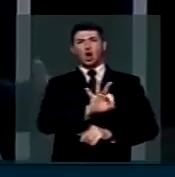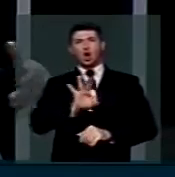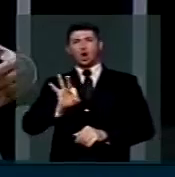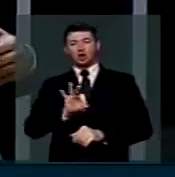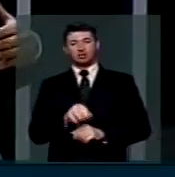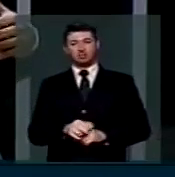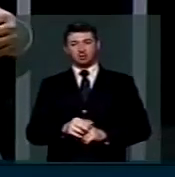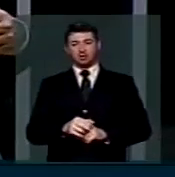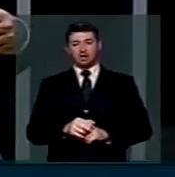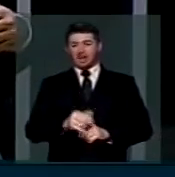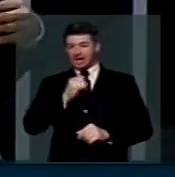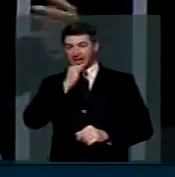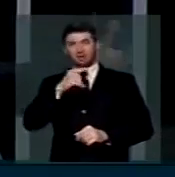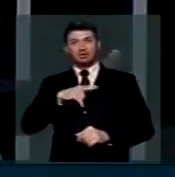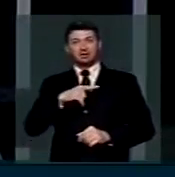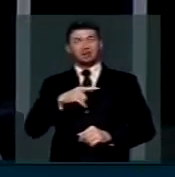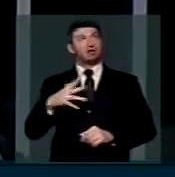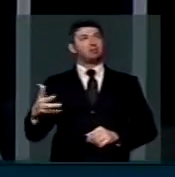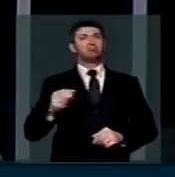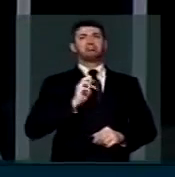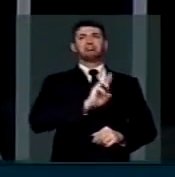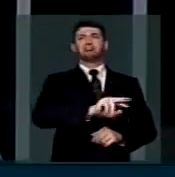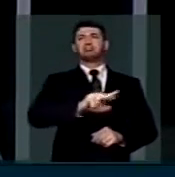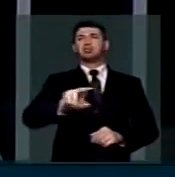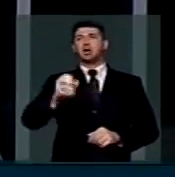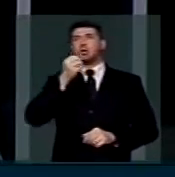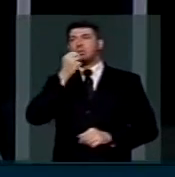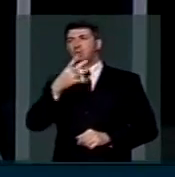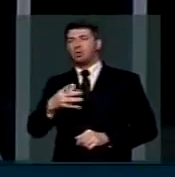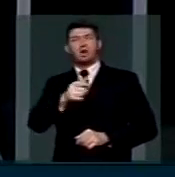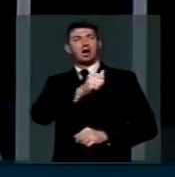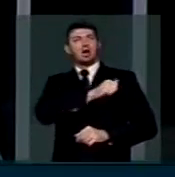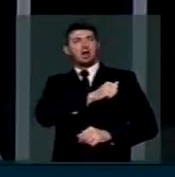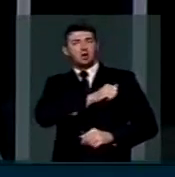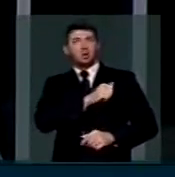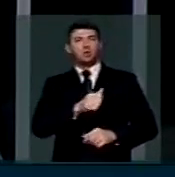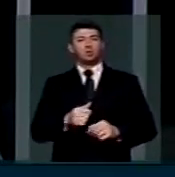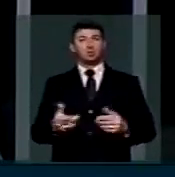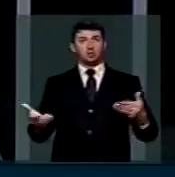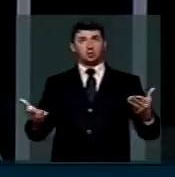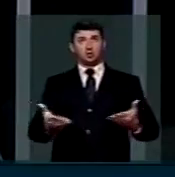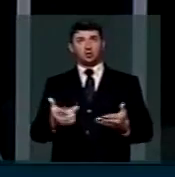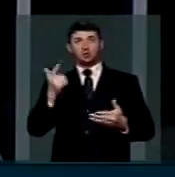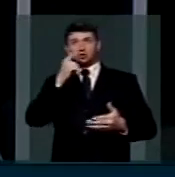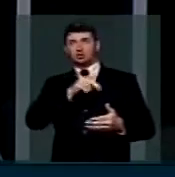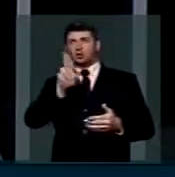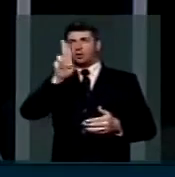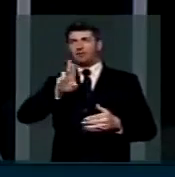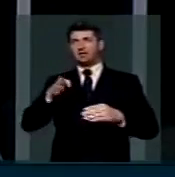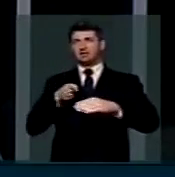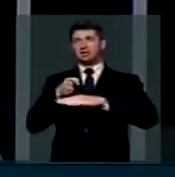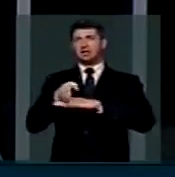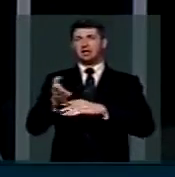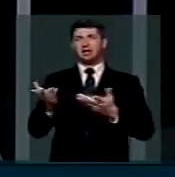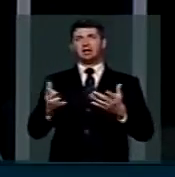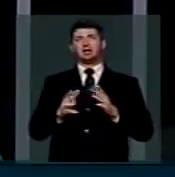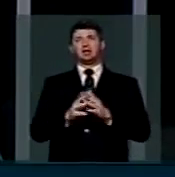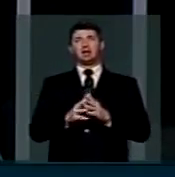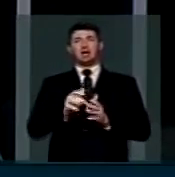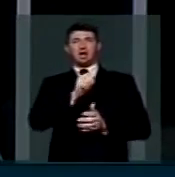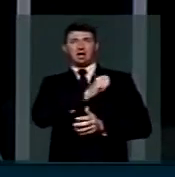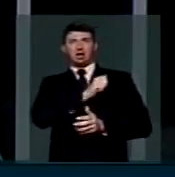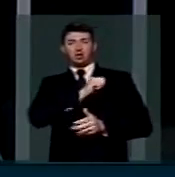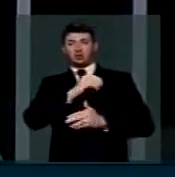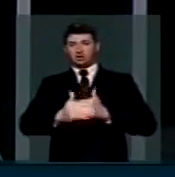se os exemplos são os mais diversos de alunos que hoje chegam às universidades, alunos